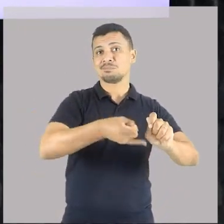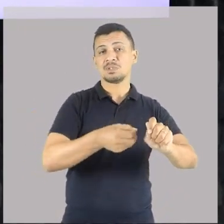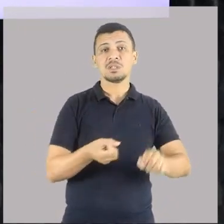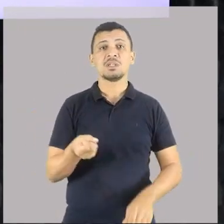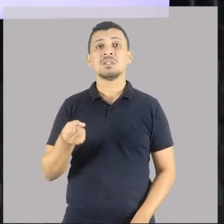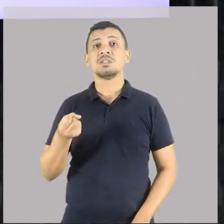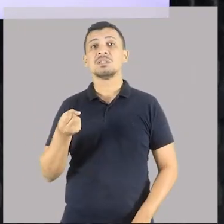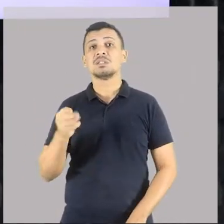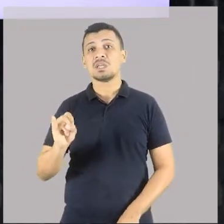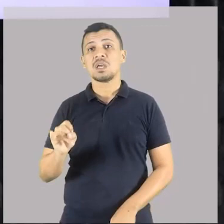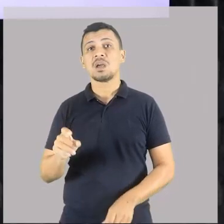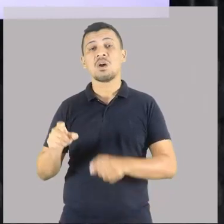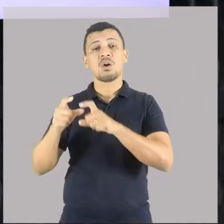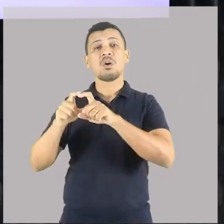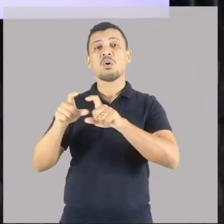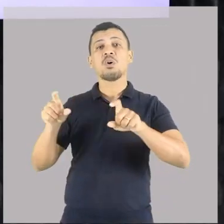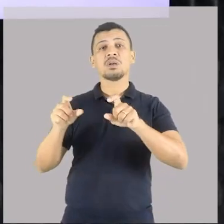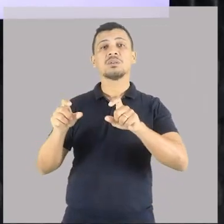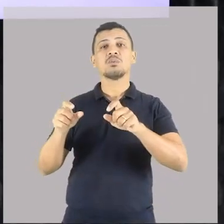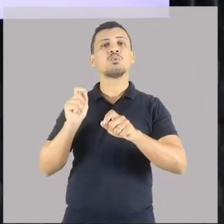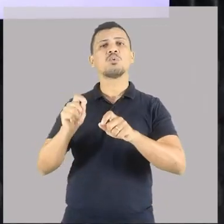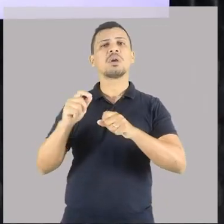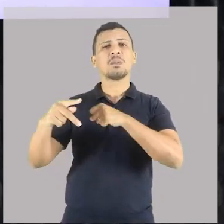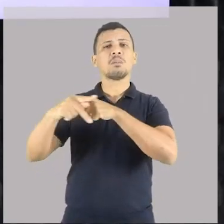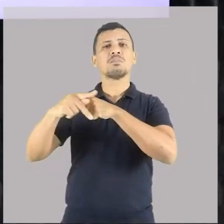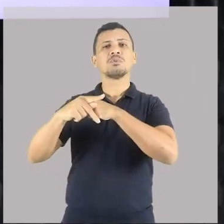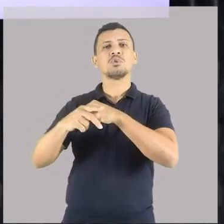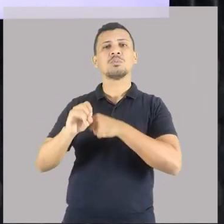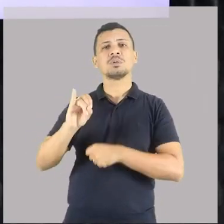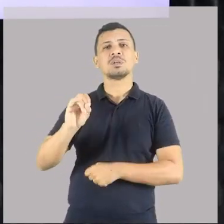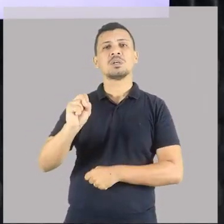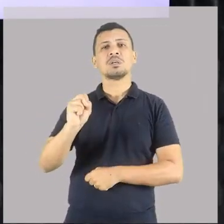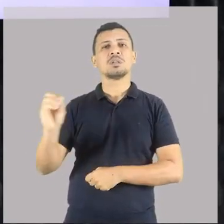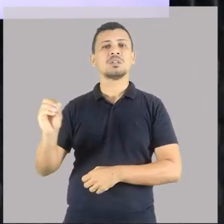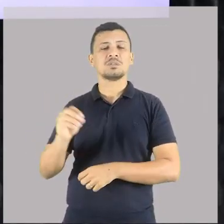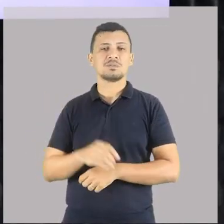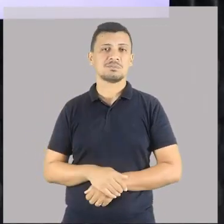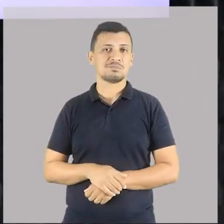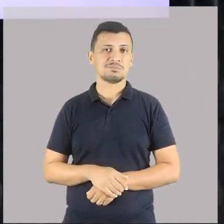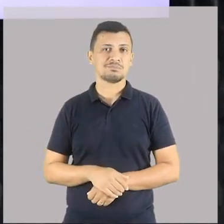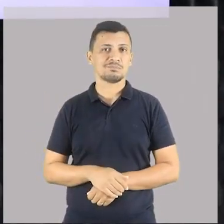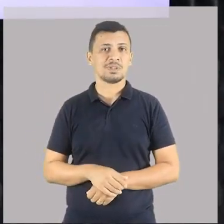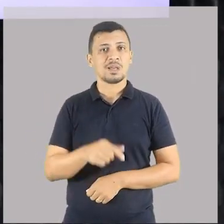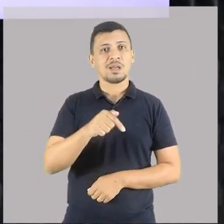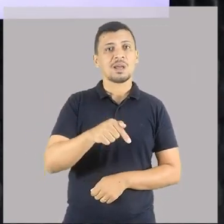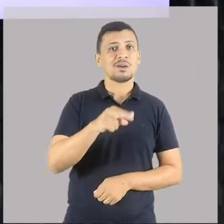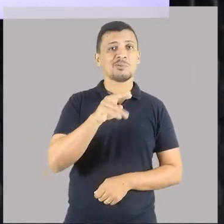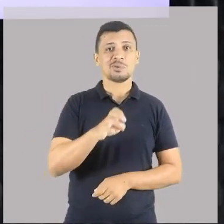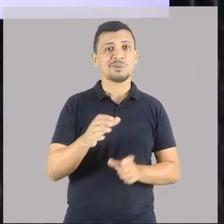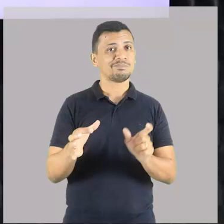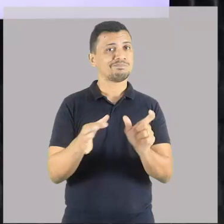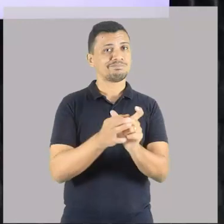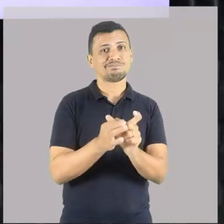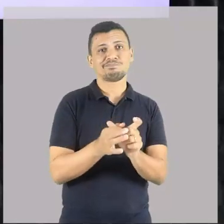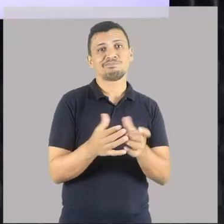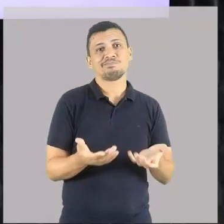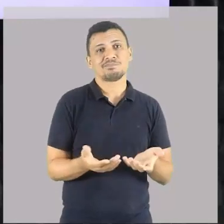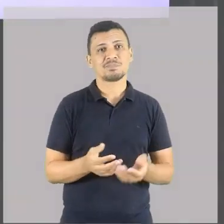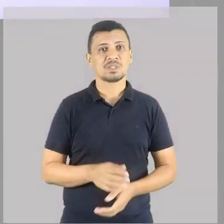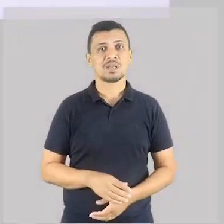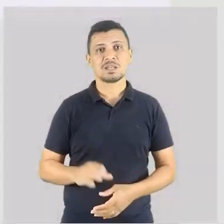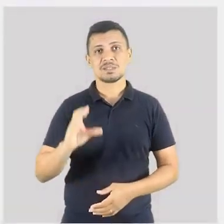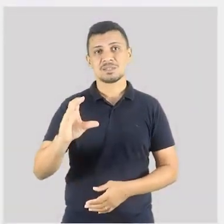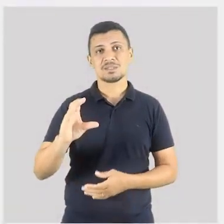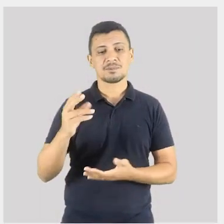pudesse substituir a oração pelo pronome isso. E o que seria condição integrante, não pronome relativo. Então, eu já vou descartar a